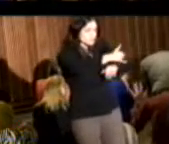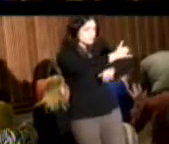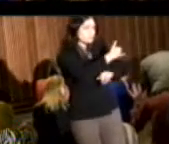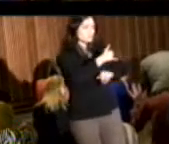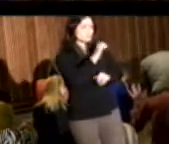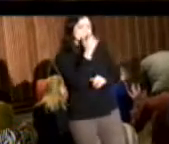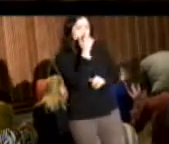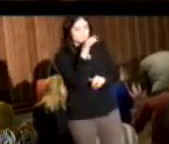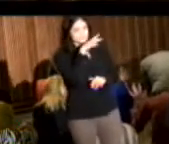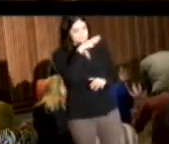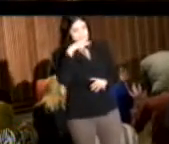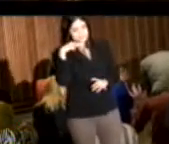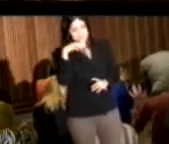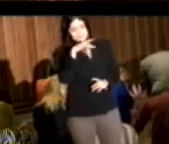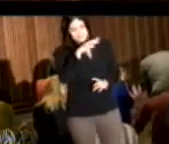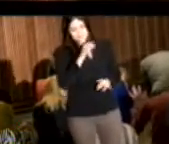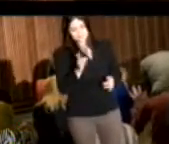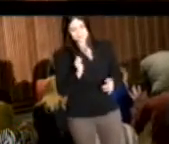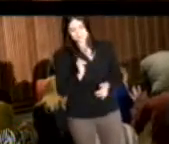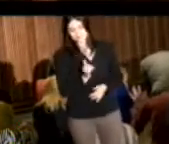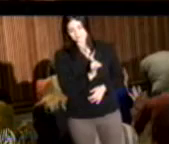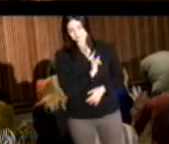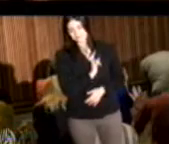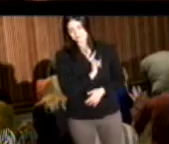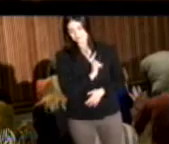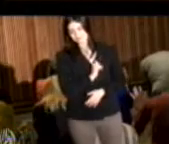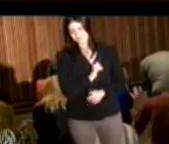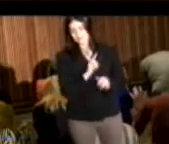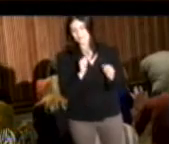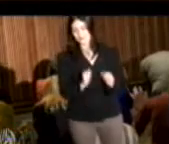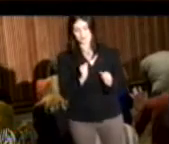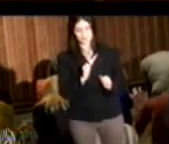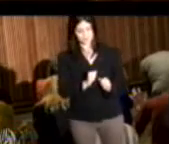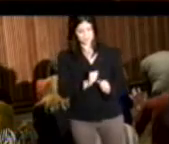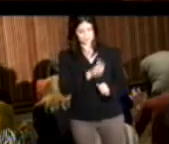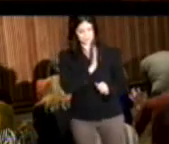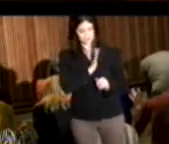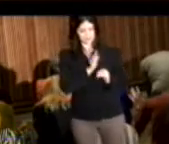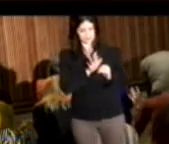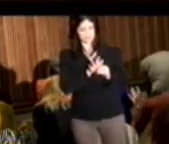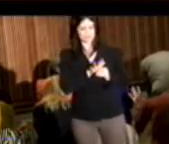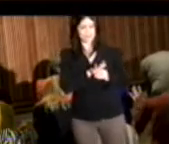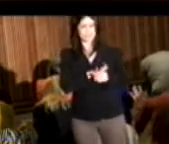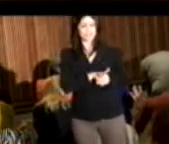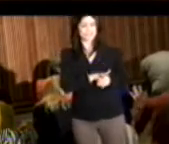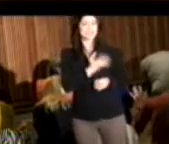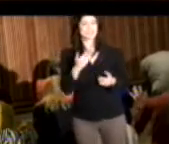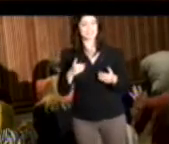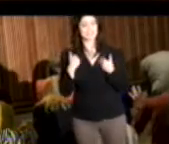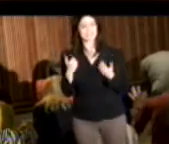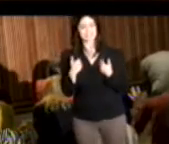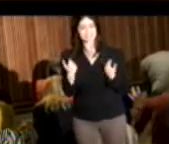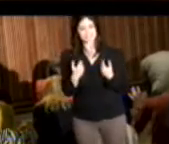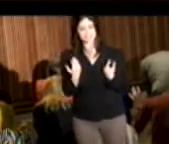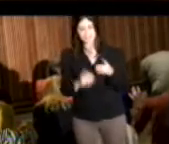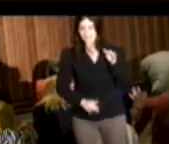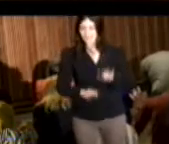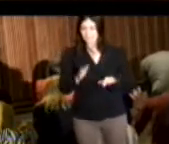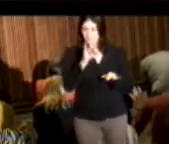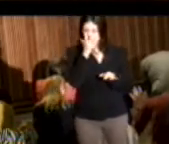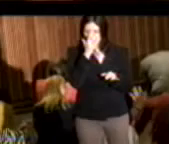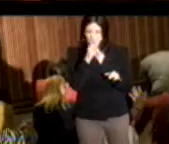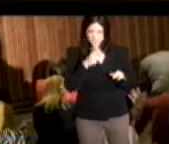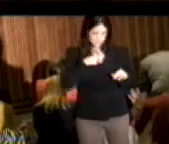a alegria do Senhor invada esses corações, e no buraco que parece que vai ficar ali dentro,